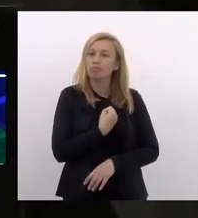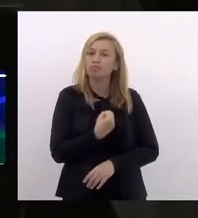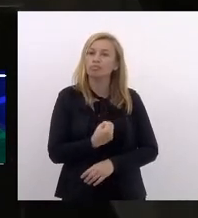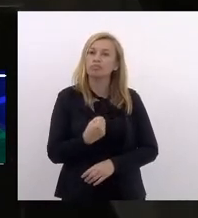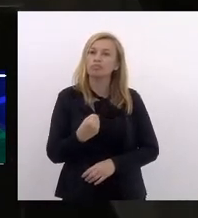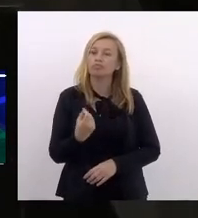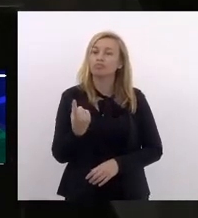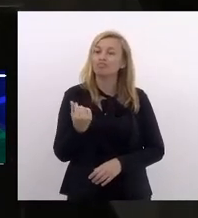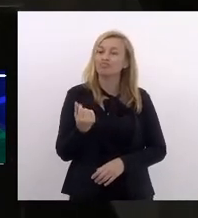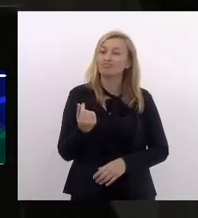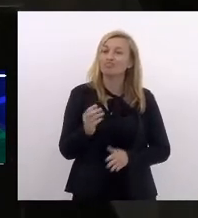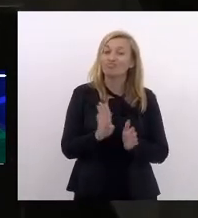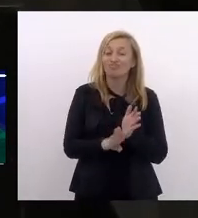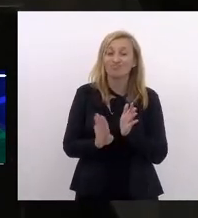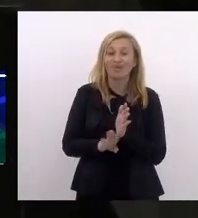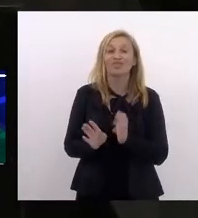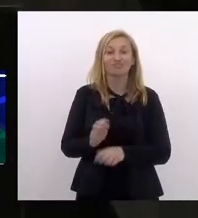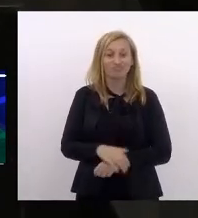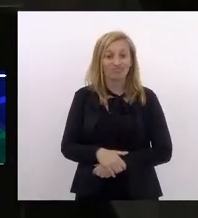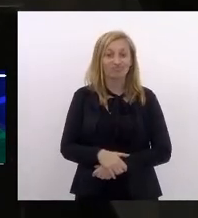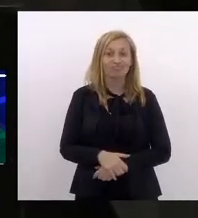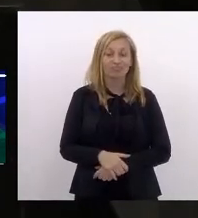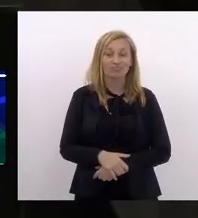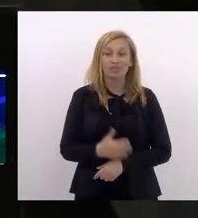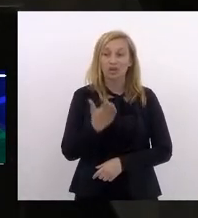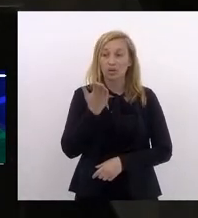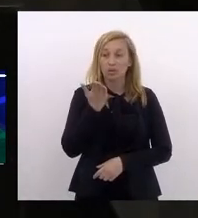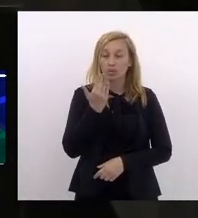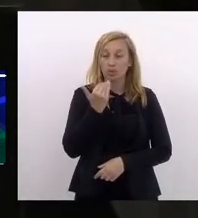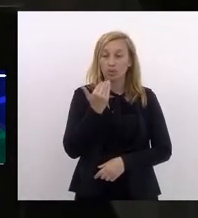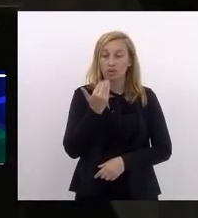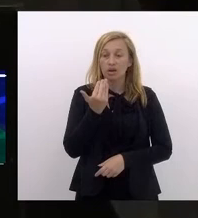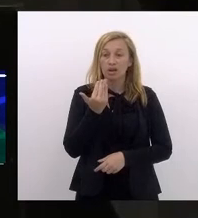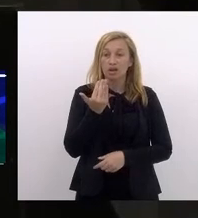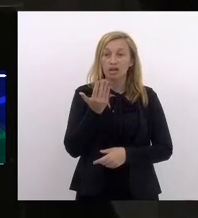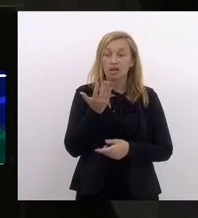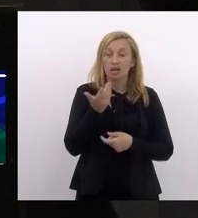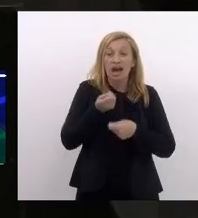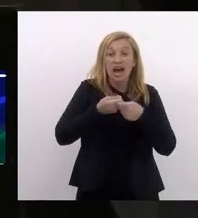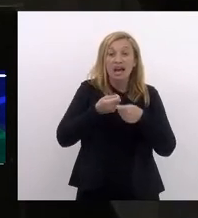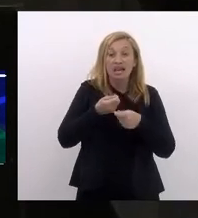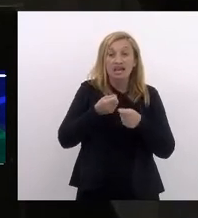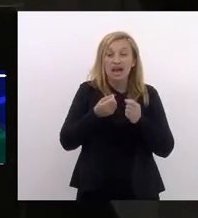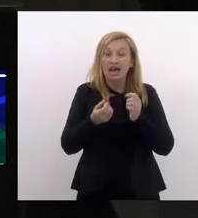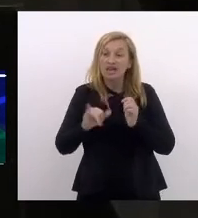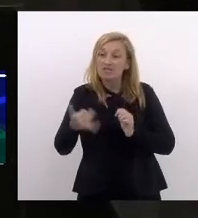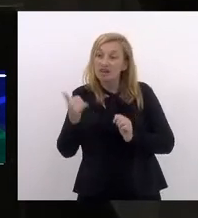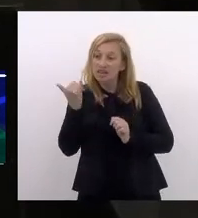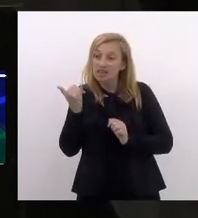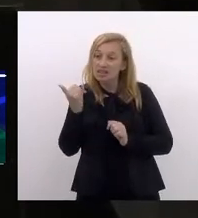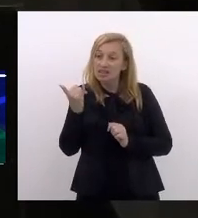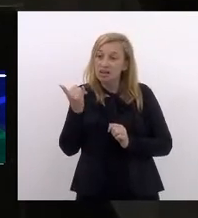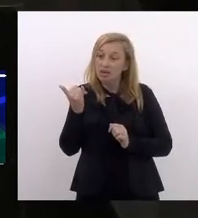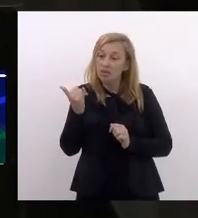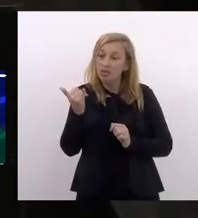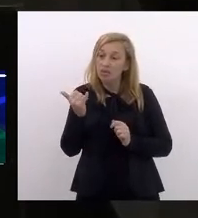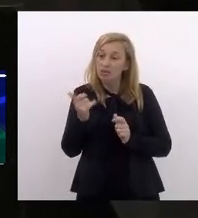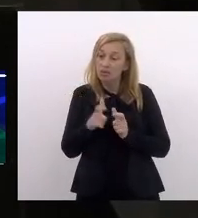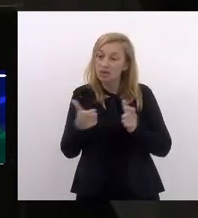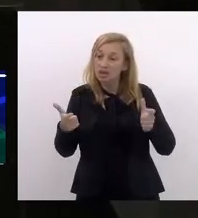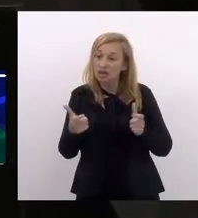os custos e se alimenta a inflação. Não aprendeu o governo